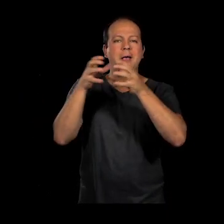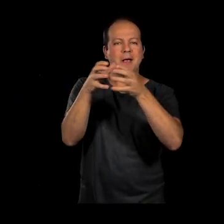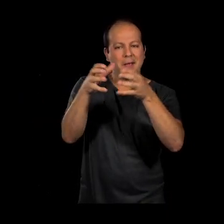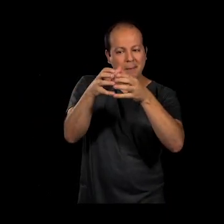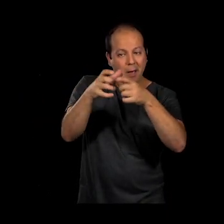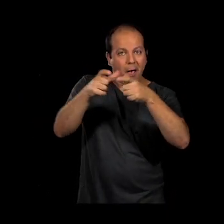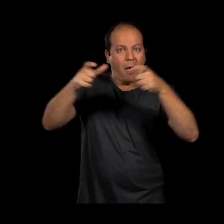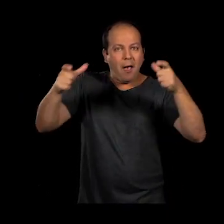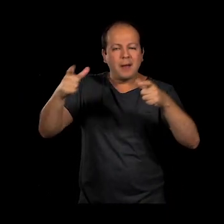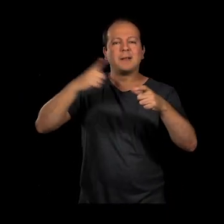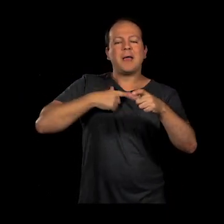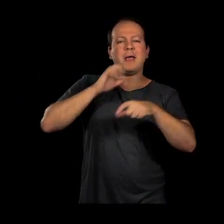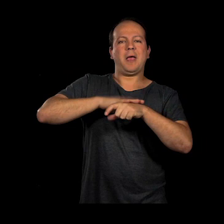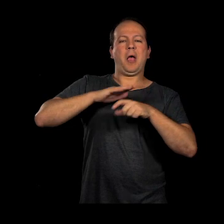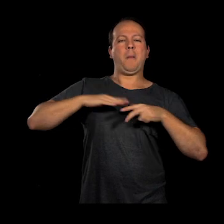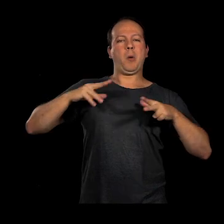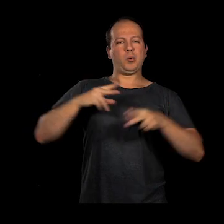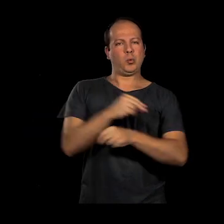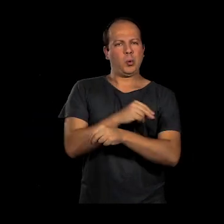maior, com produtor,